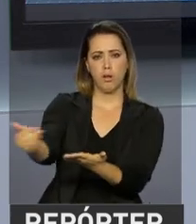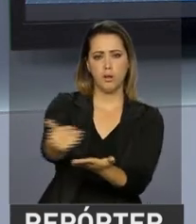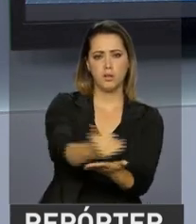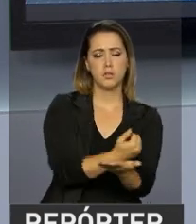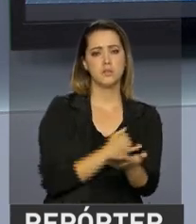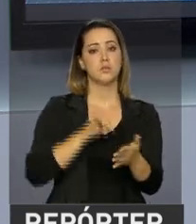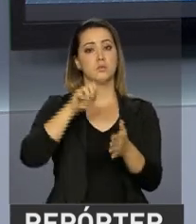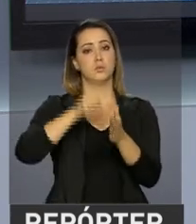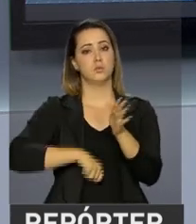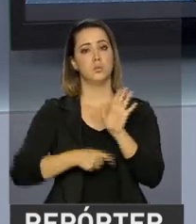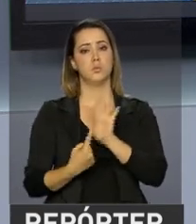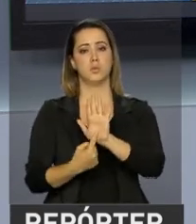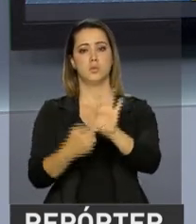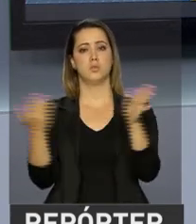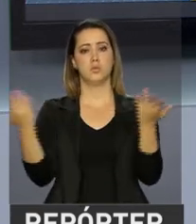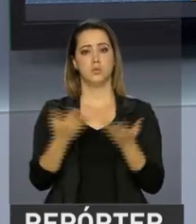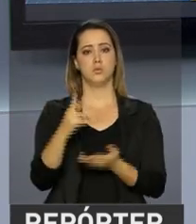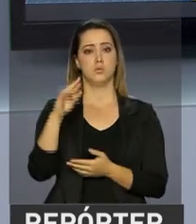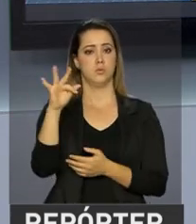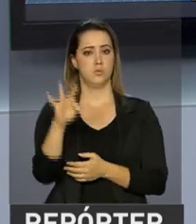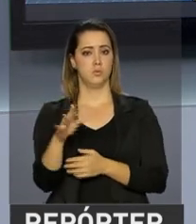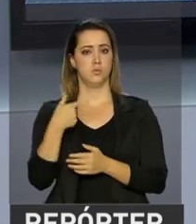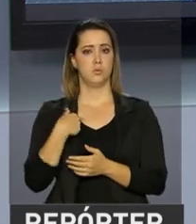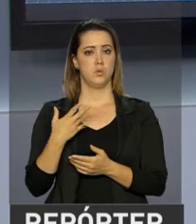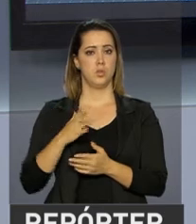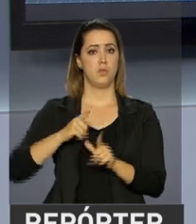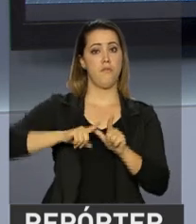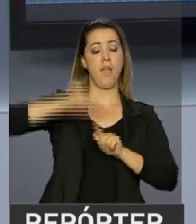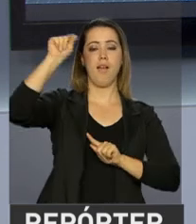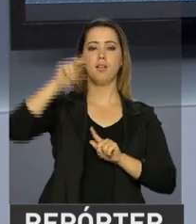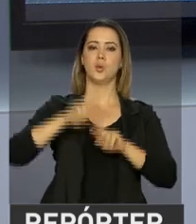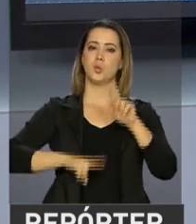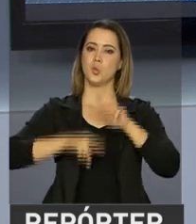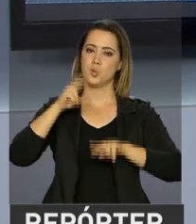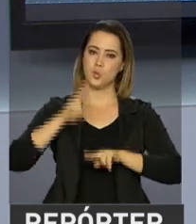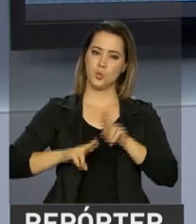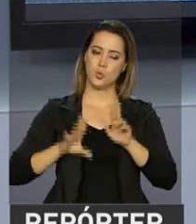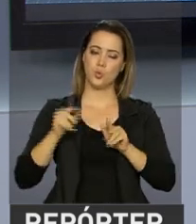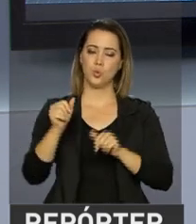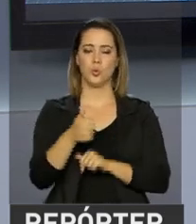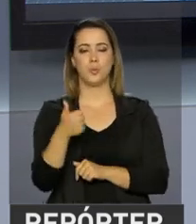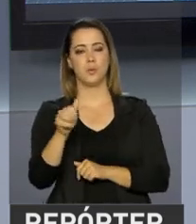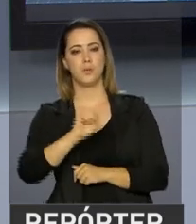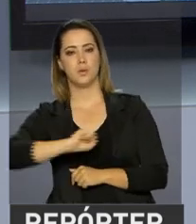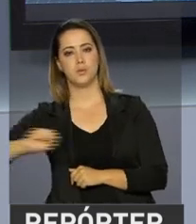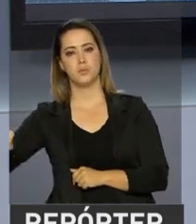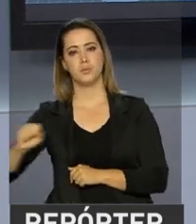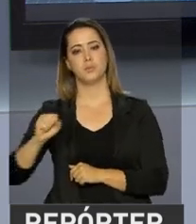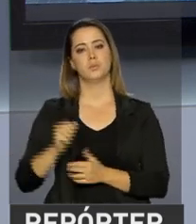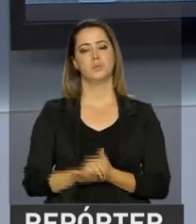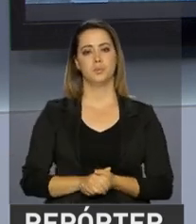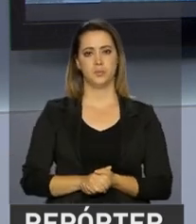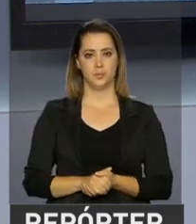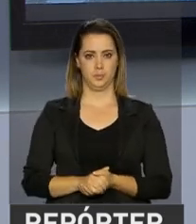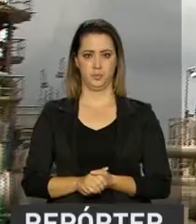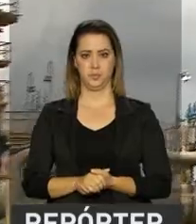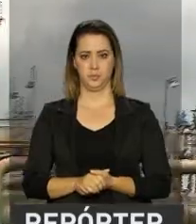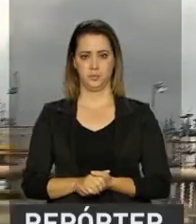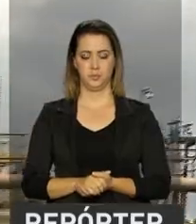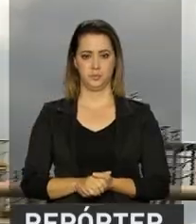apresentado hoje pela receita federal que bateu recorde em junho e em todo o primeiro semestre de 2007